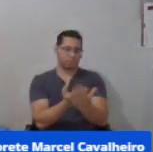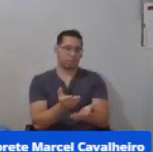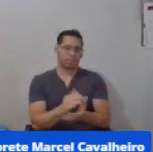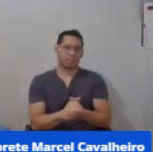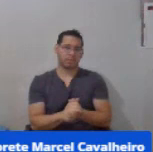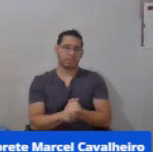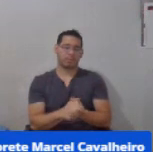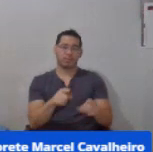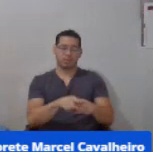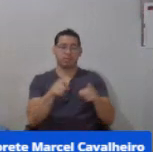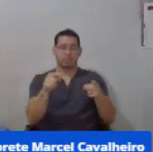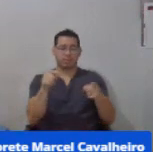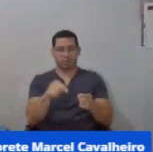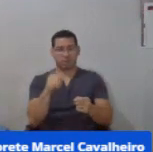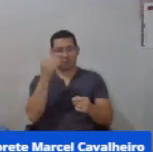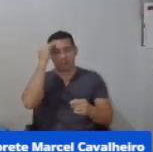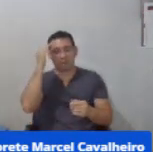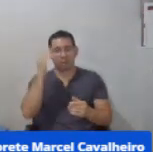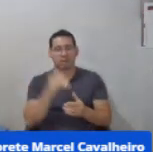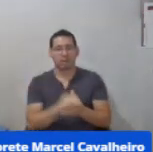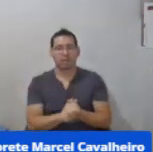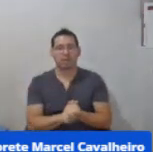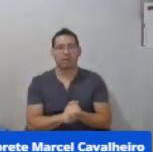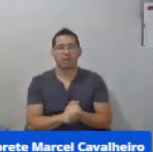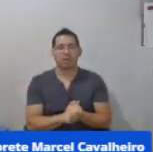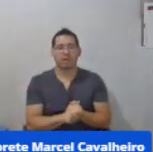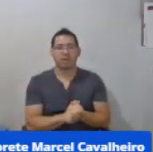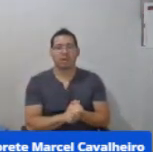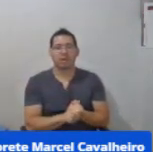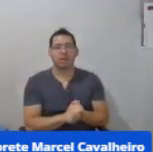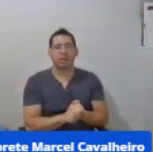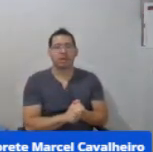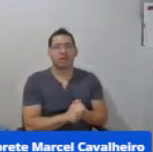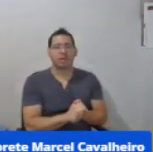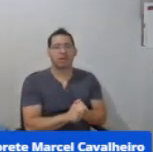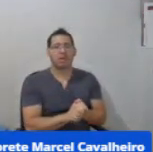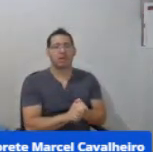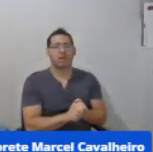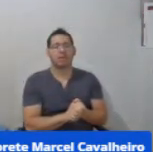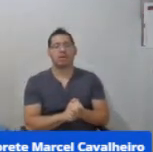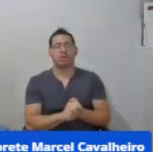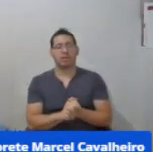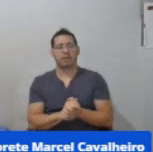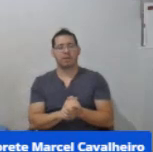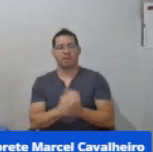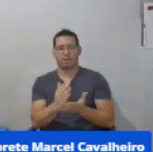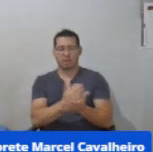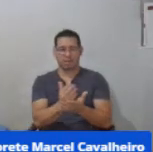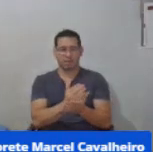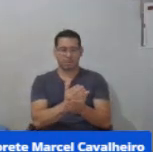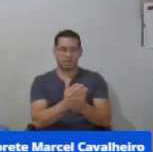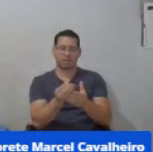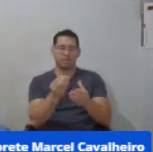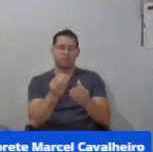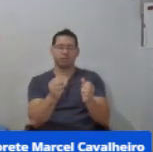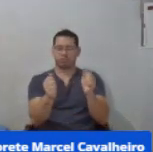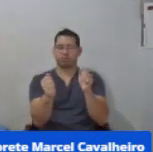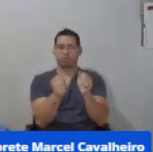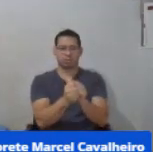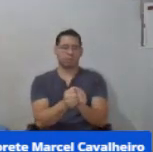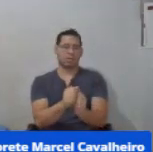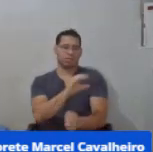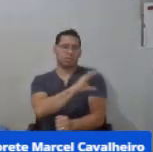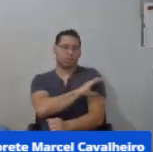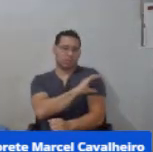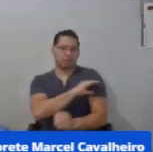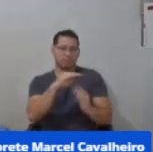Entretanto, esse entender mais individualizado e sensível, justificado com a coordenação escolar,